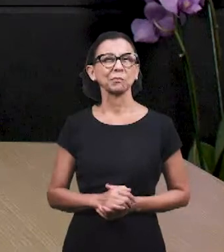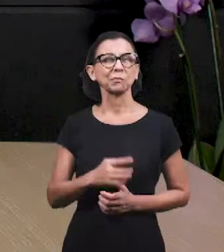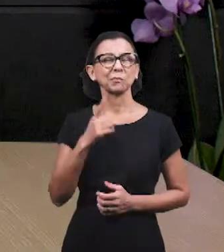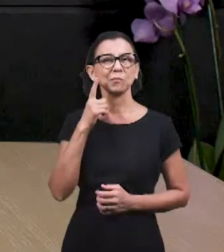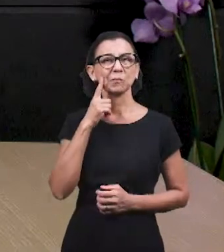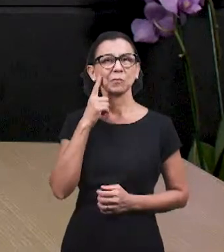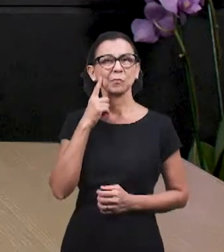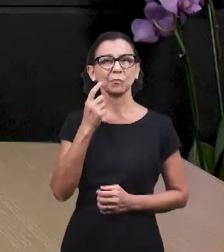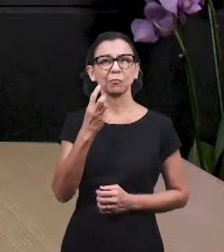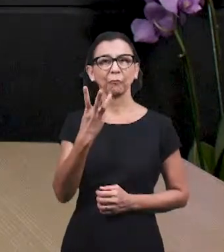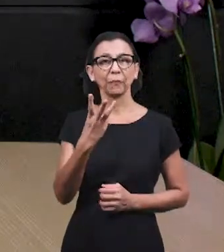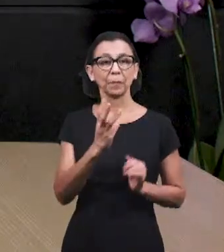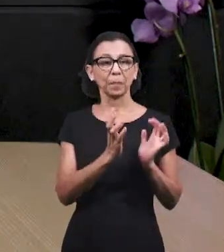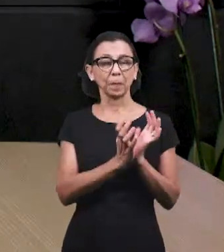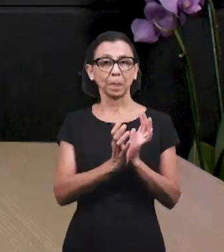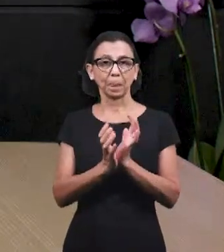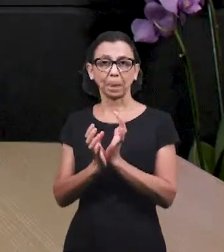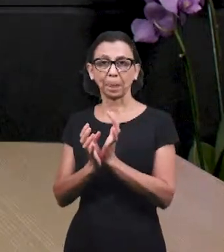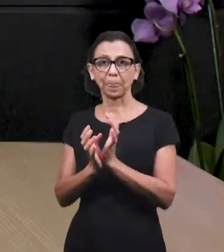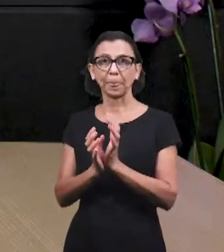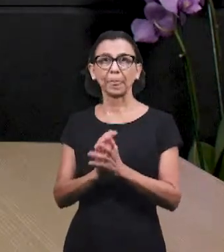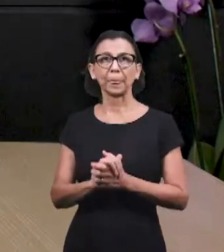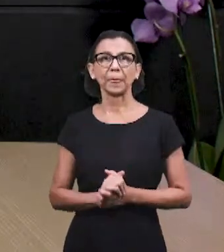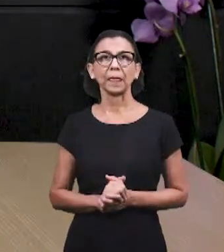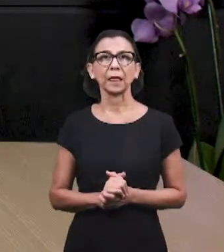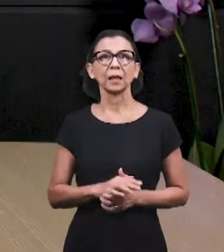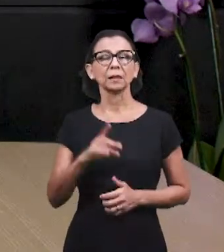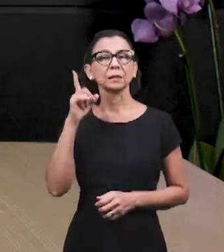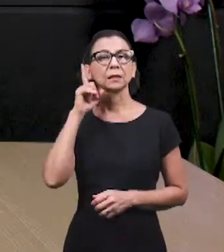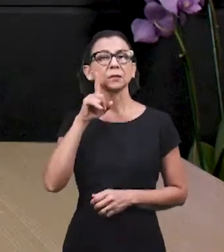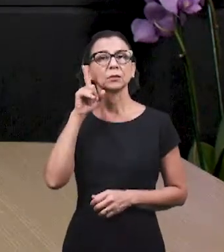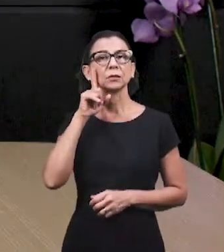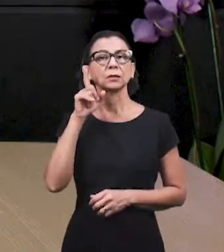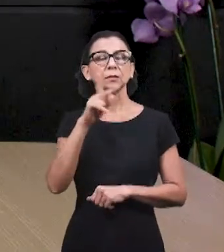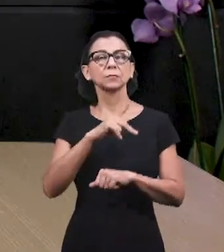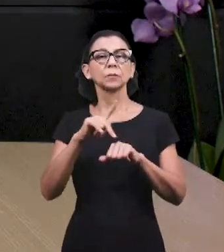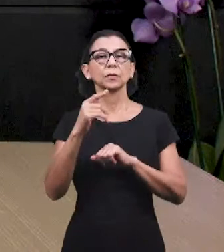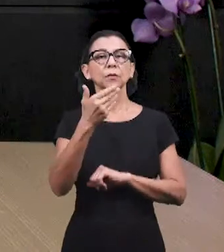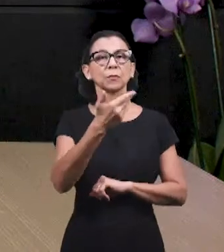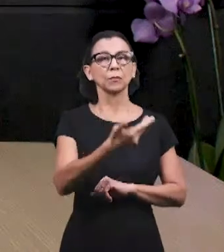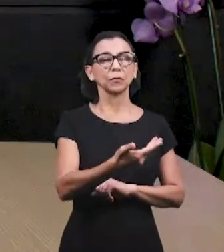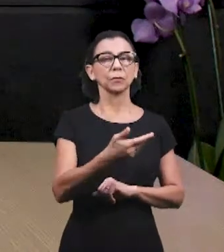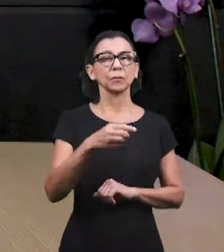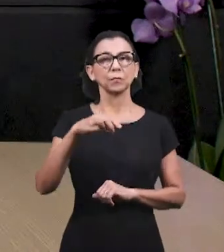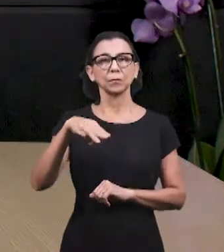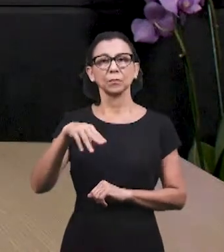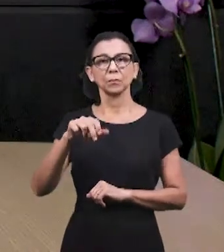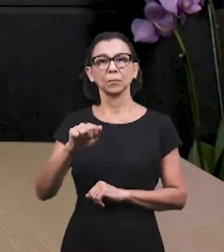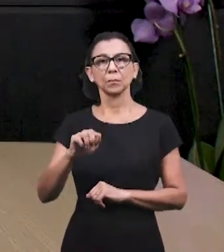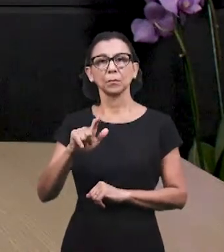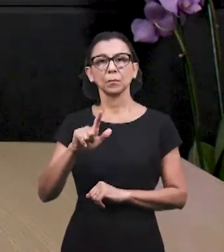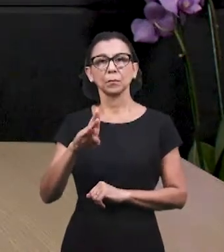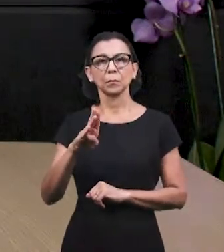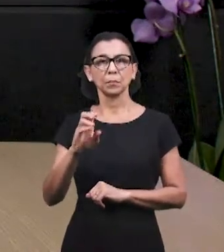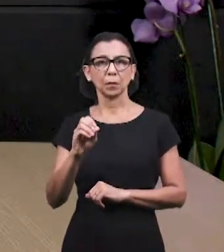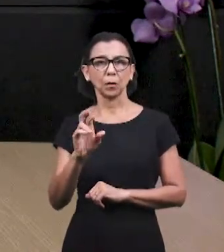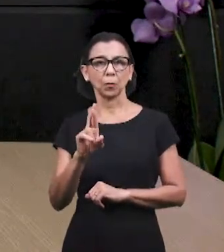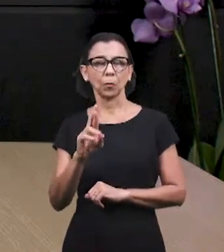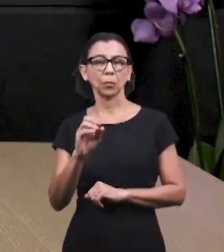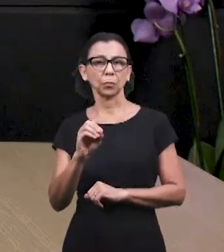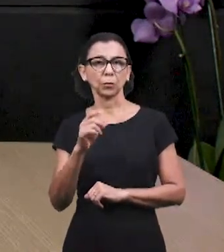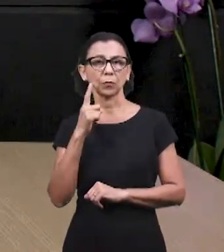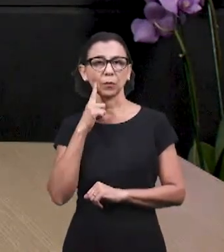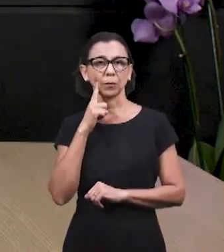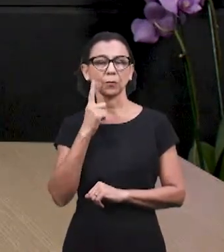responder. Primeiramente, nós vamos lá nos Estados Unidos da América, nossa igreja ali em Marlboro. A igreja em Marlboro, nós vamos receber